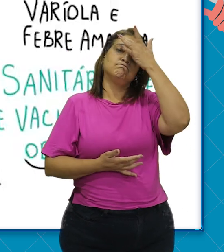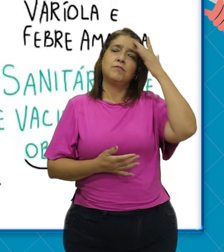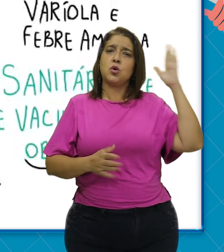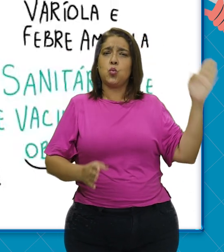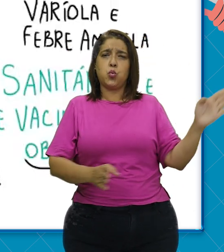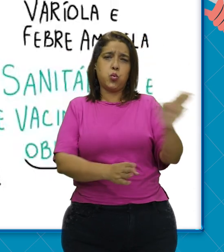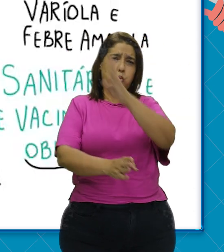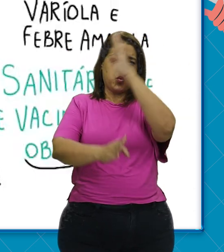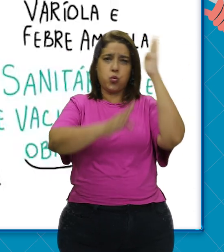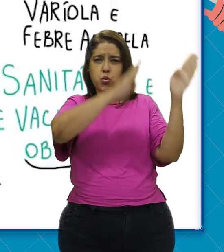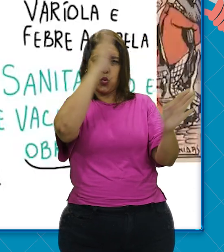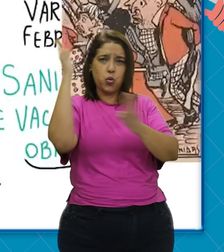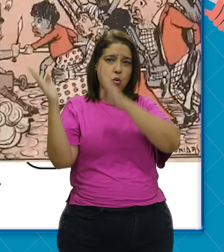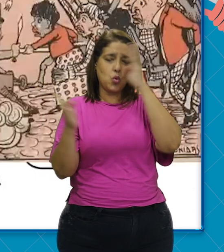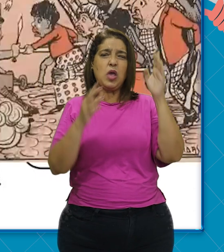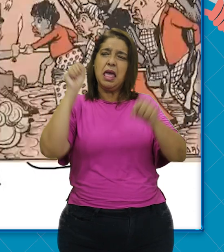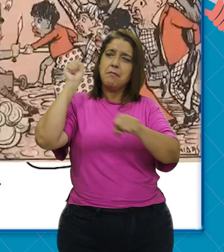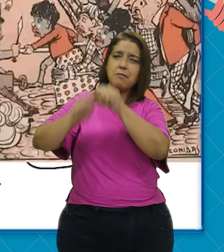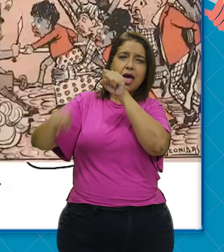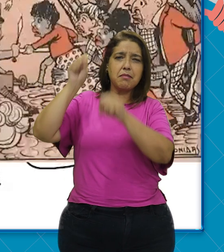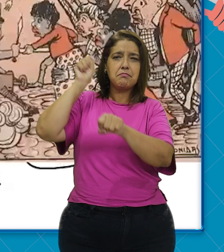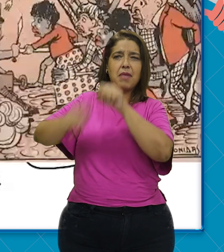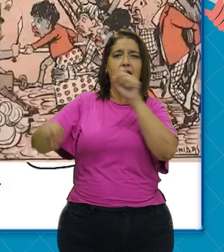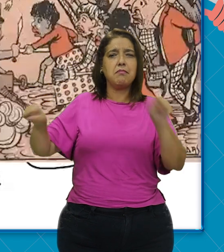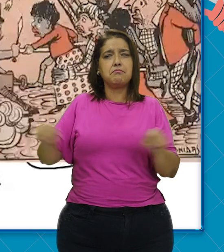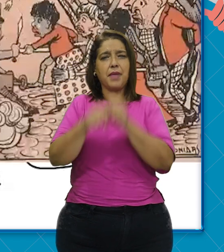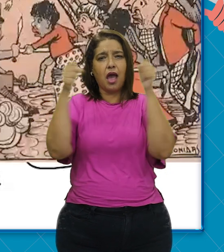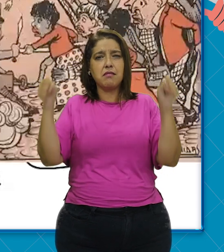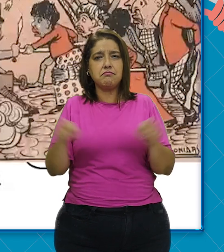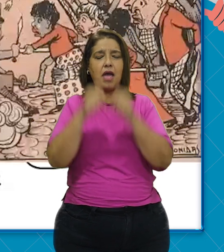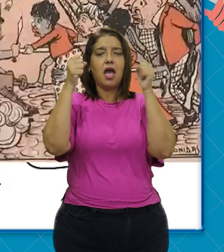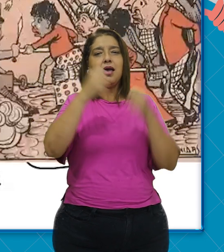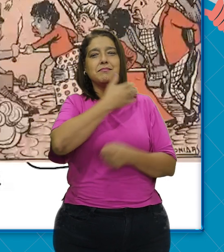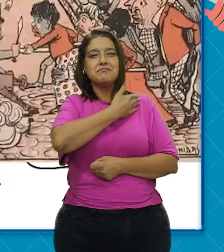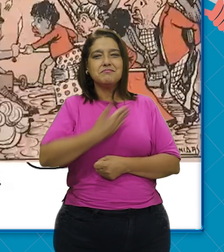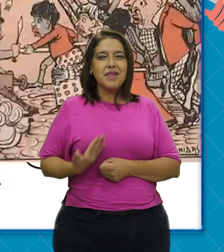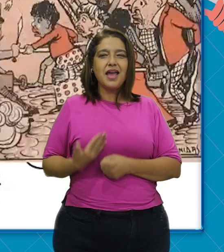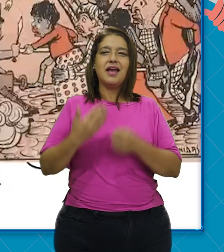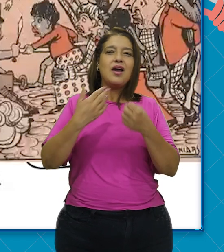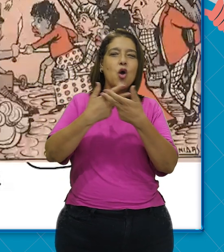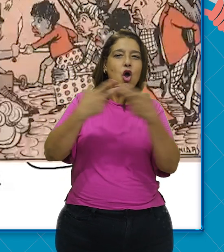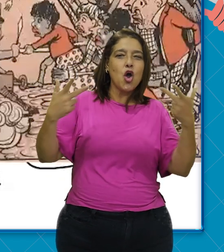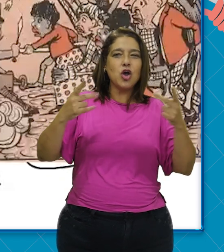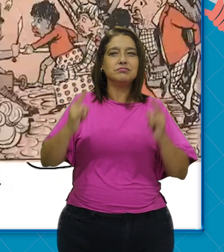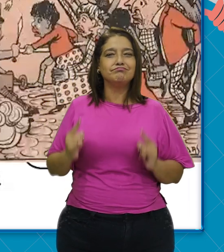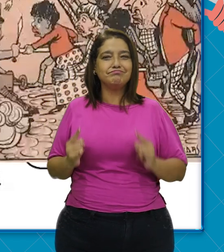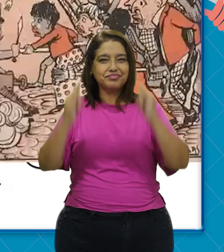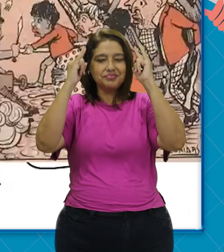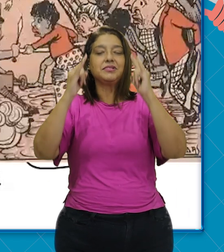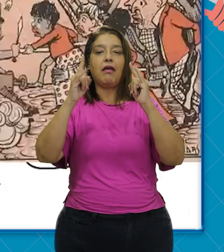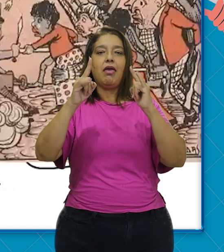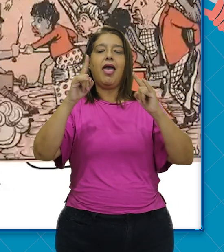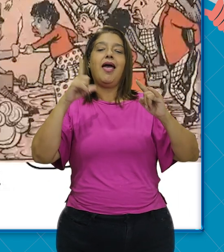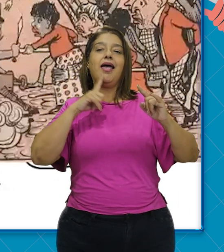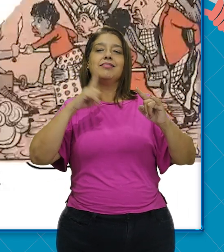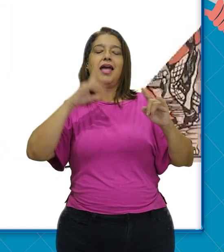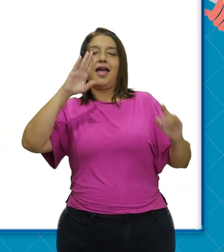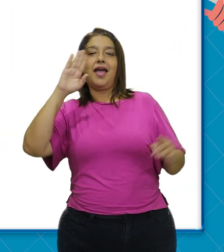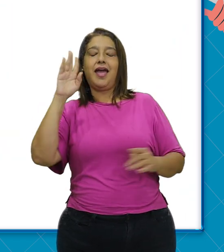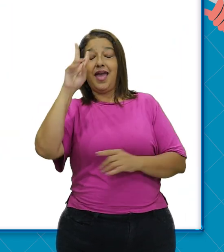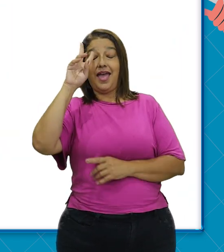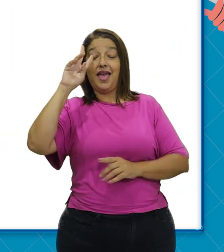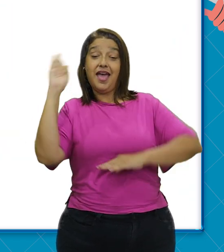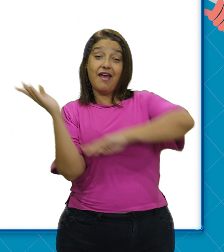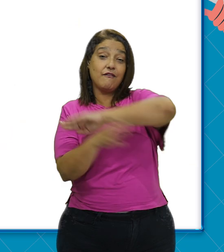rebelou, quebrando bondes e atacando prédios públicos, o que ficou conhecido como Revolta da Vacina.